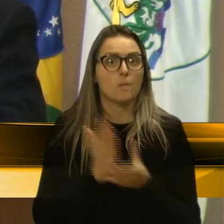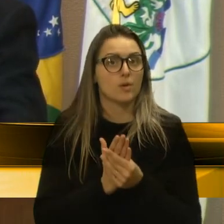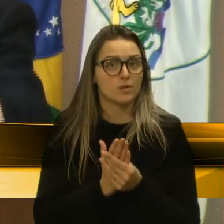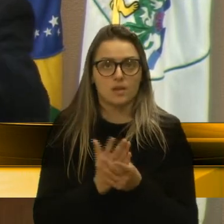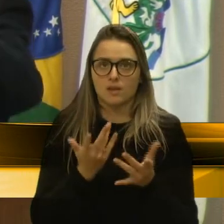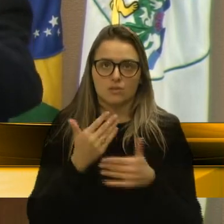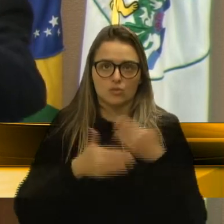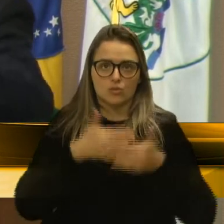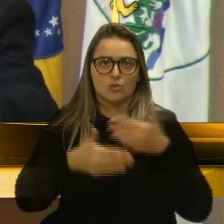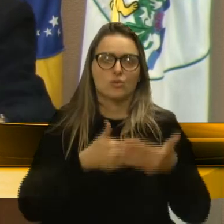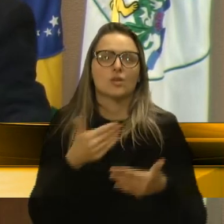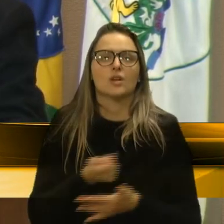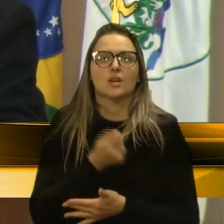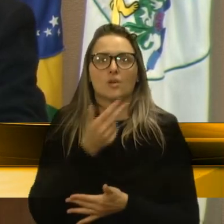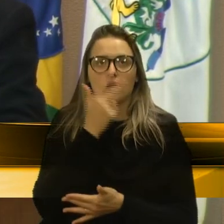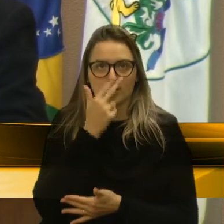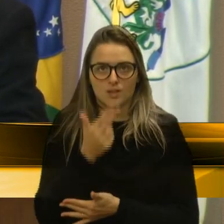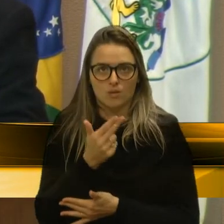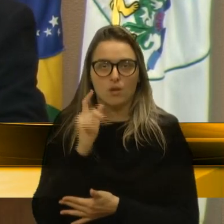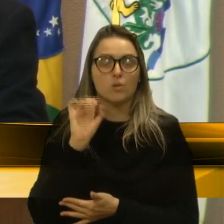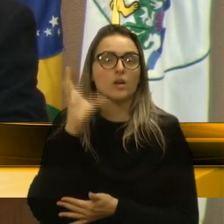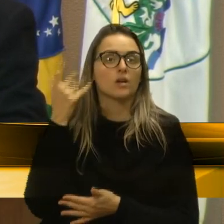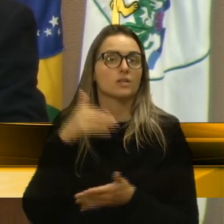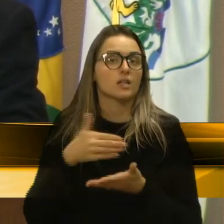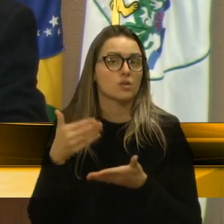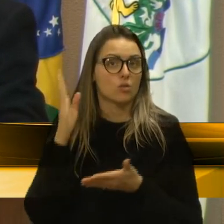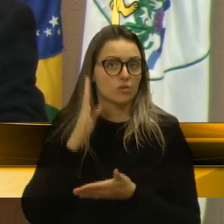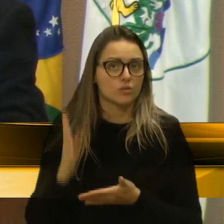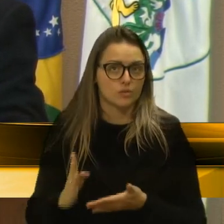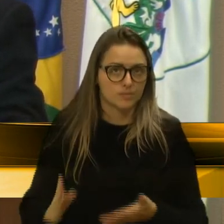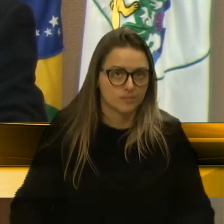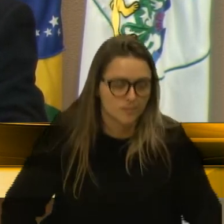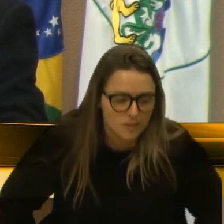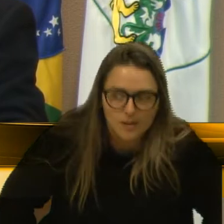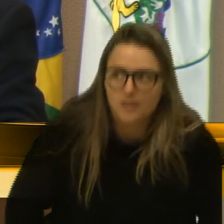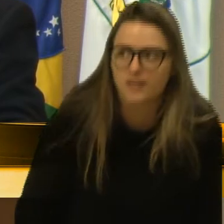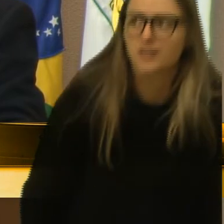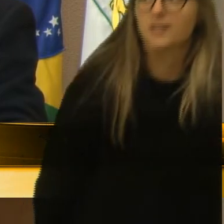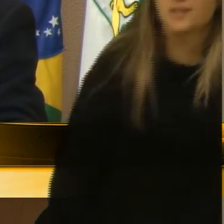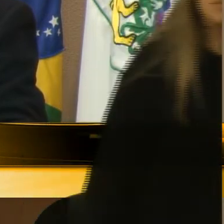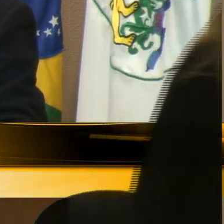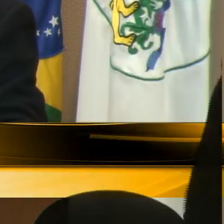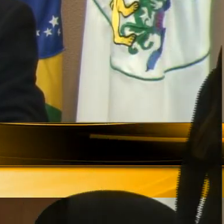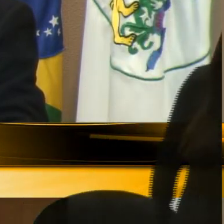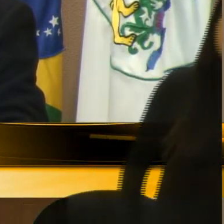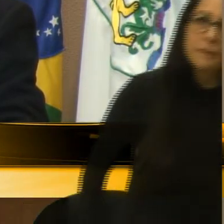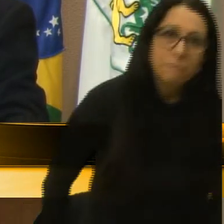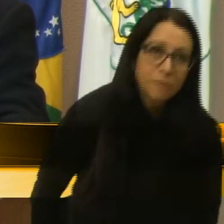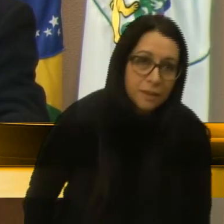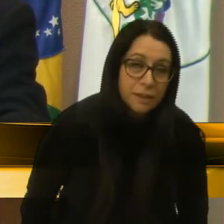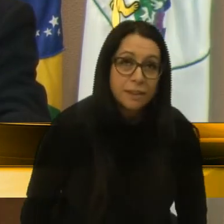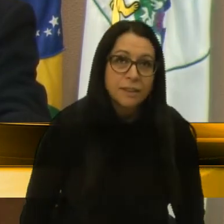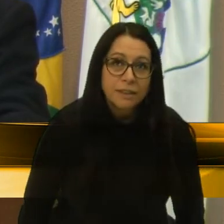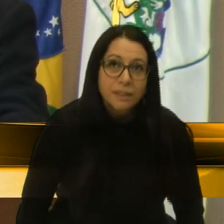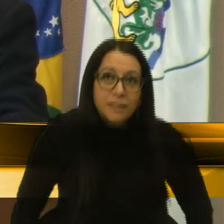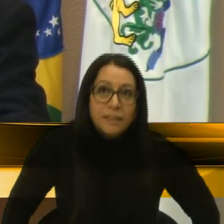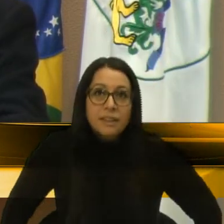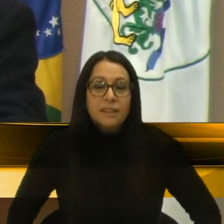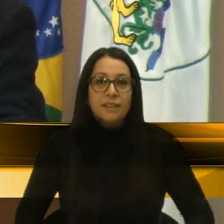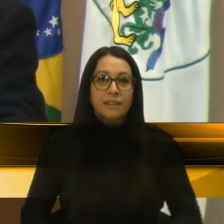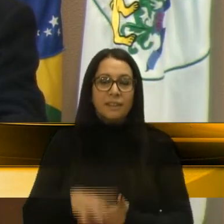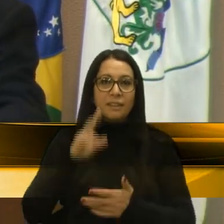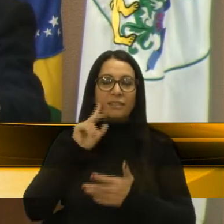Sempre tem, né? Veja-se o que está acontecendo na Argentina, né? Na Argentina, enfrentou,